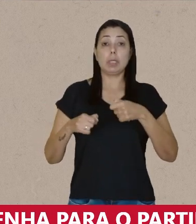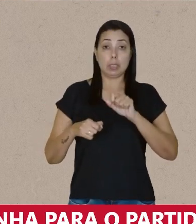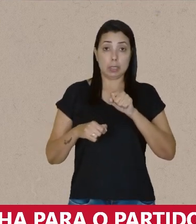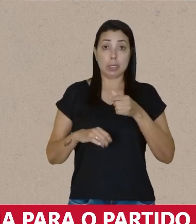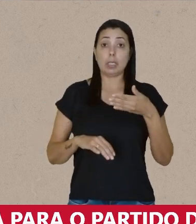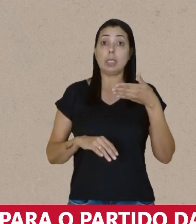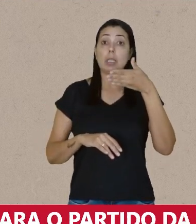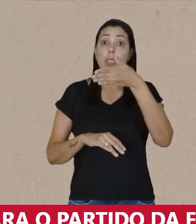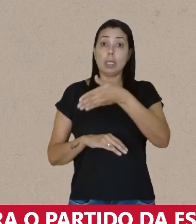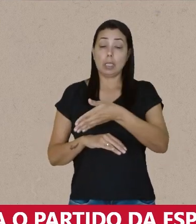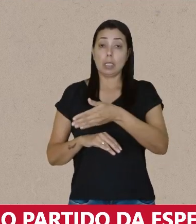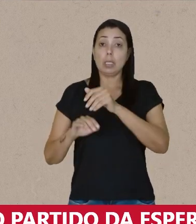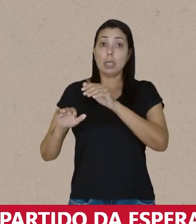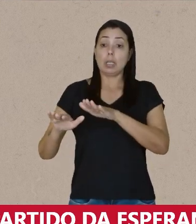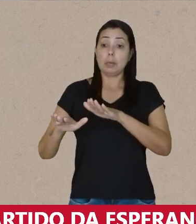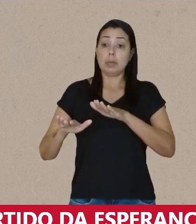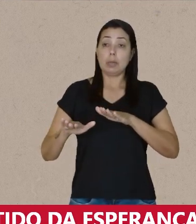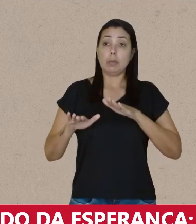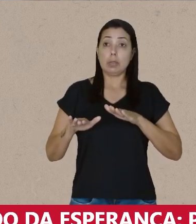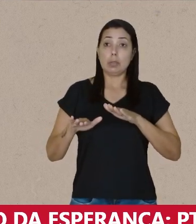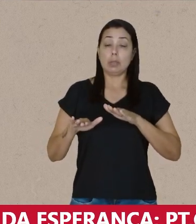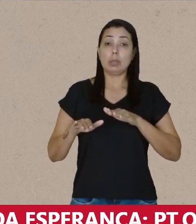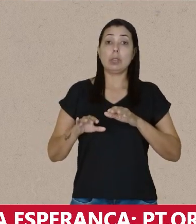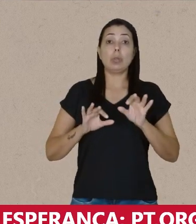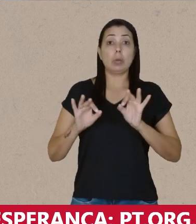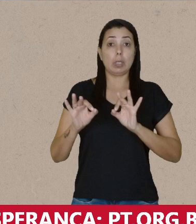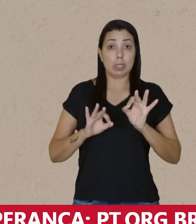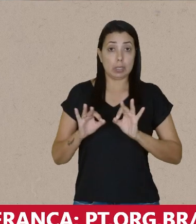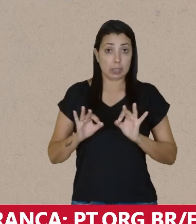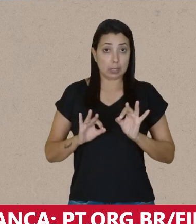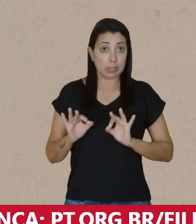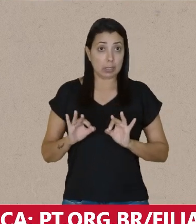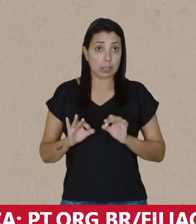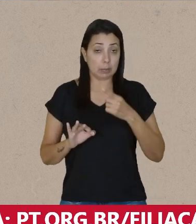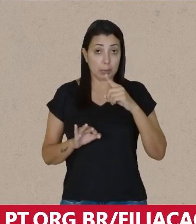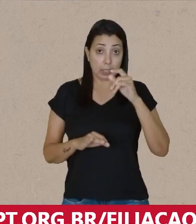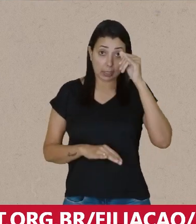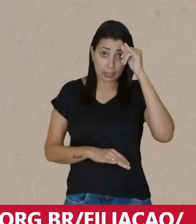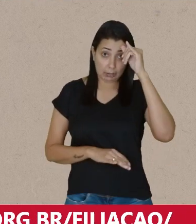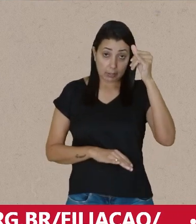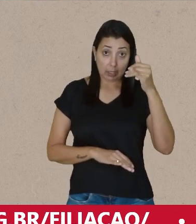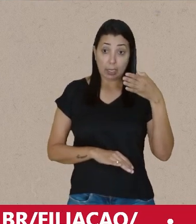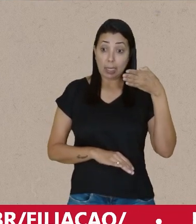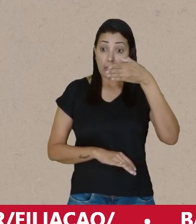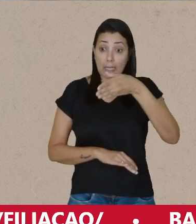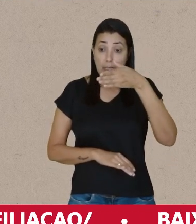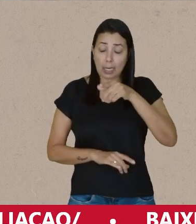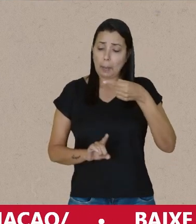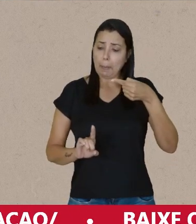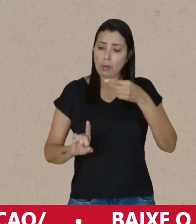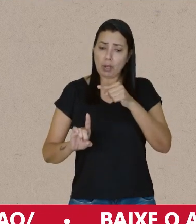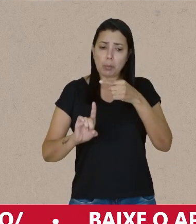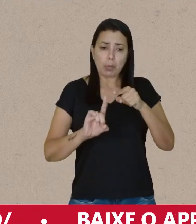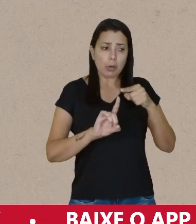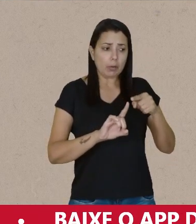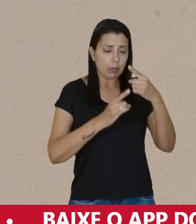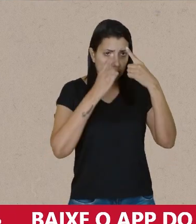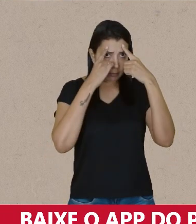ir às manifestações ordeiramente, organizadamente, para evitar infiltrações, provocações,